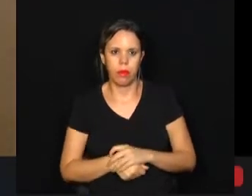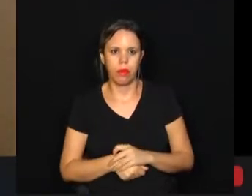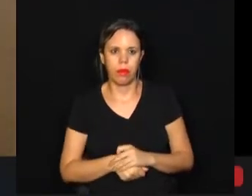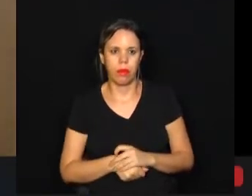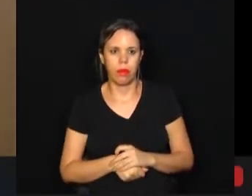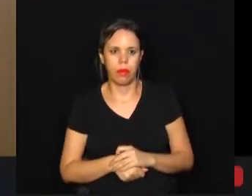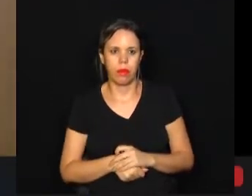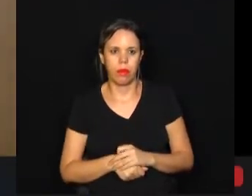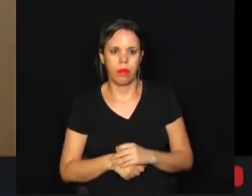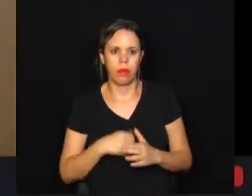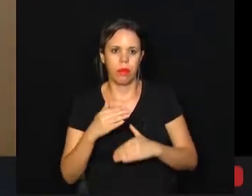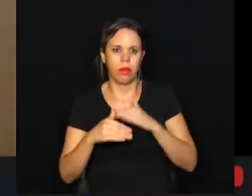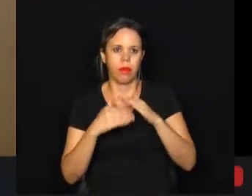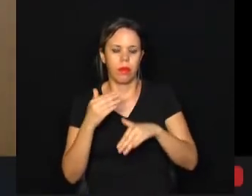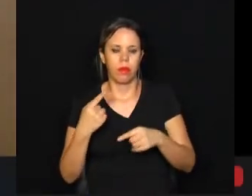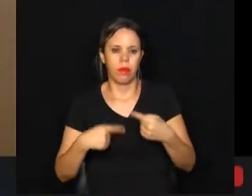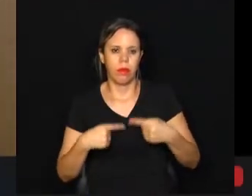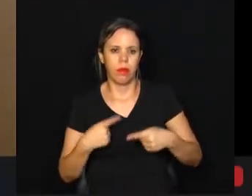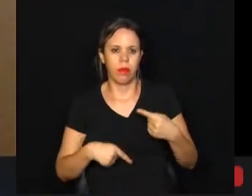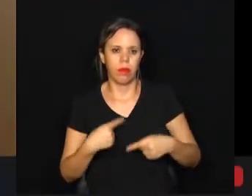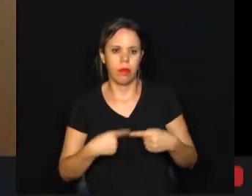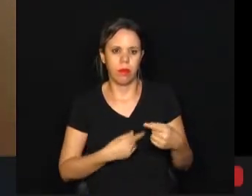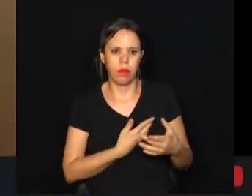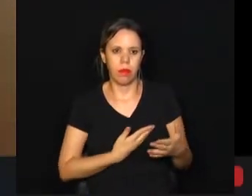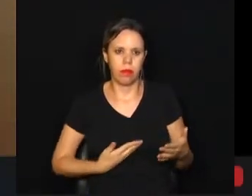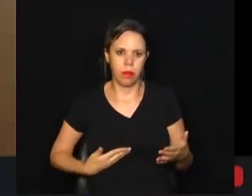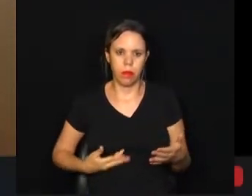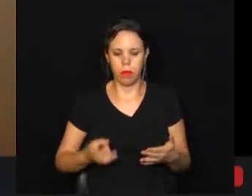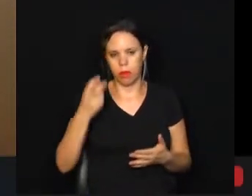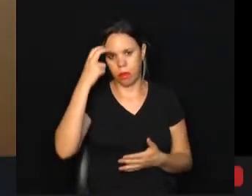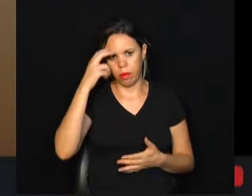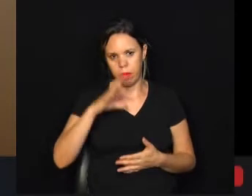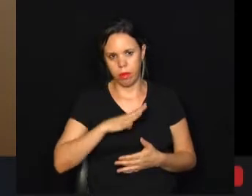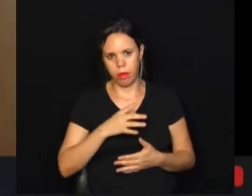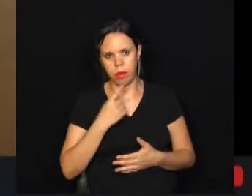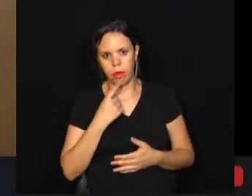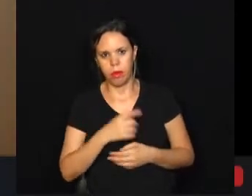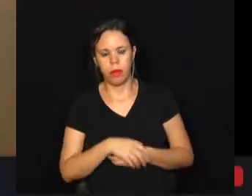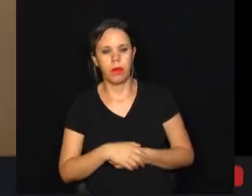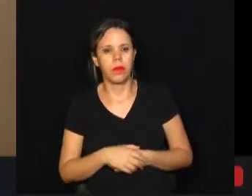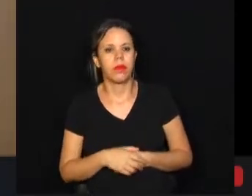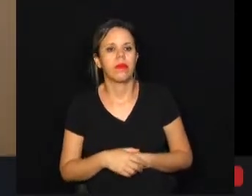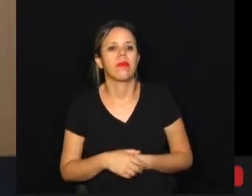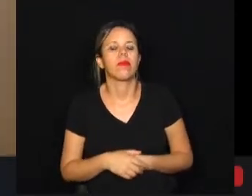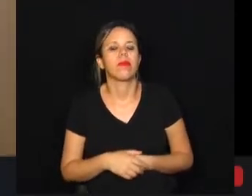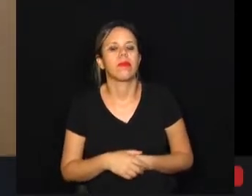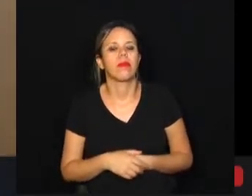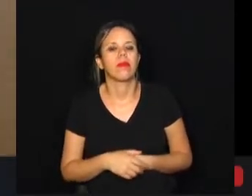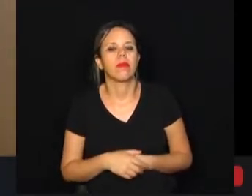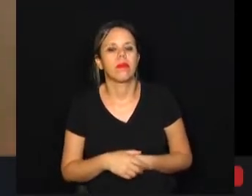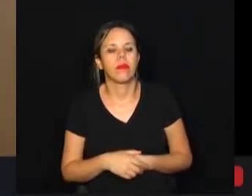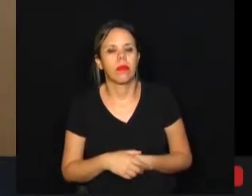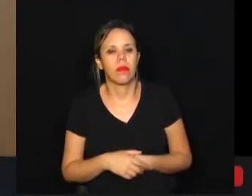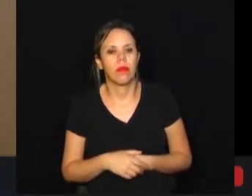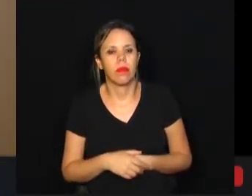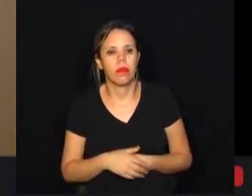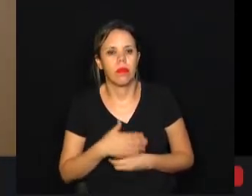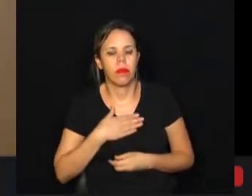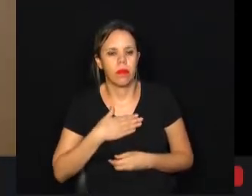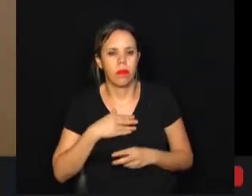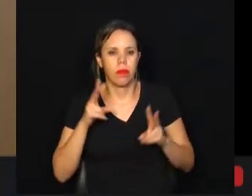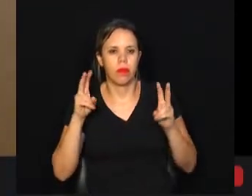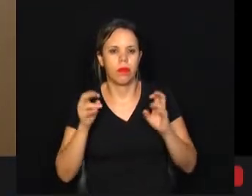na construção das políticas públicas de cultura para a cidade de Campinas. E esse é um pouco o meu tema,